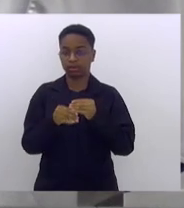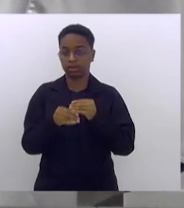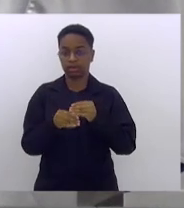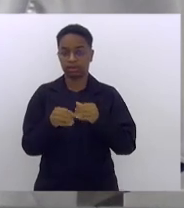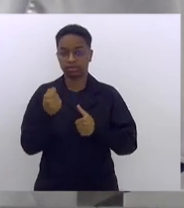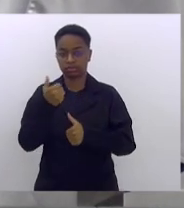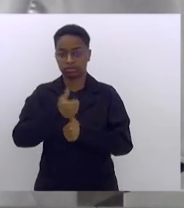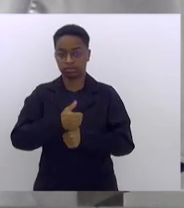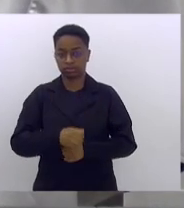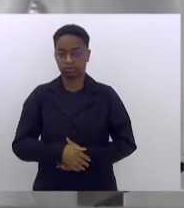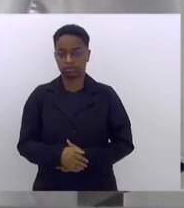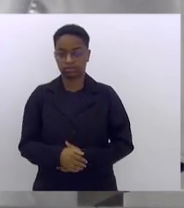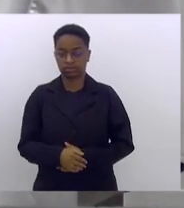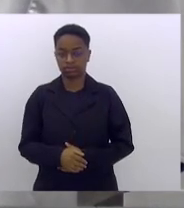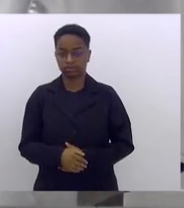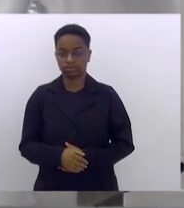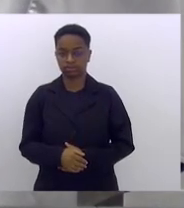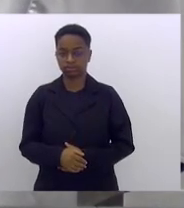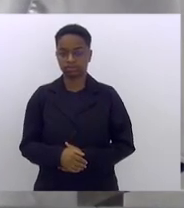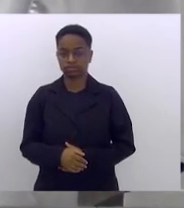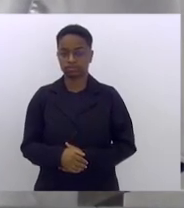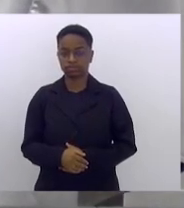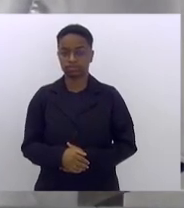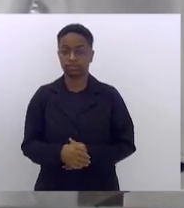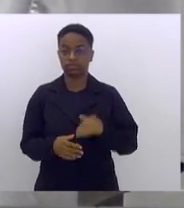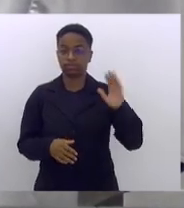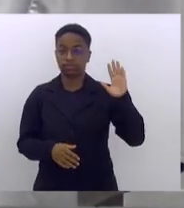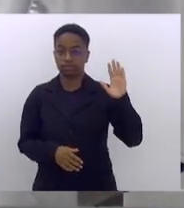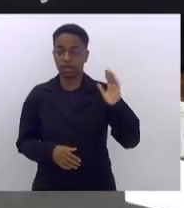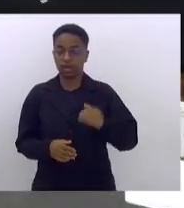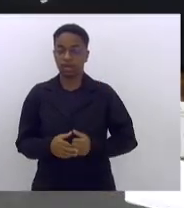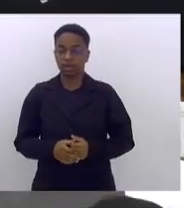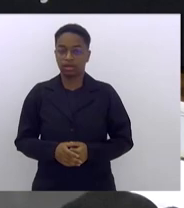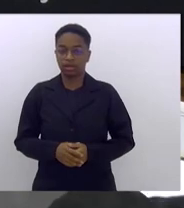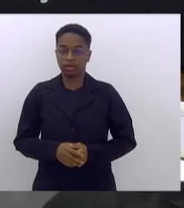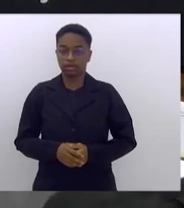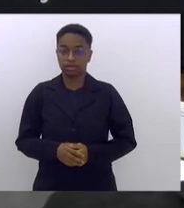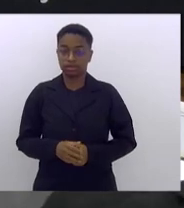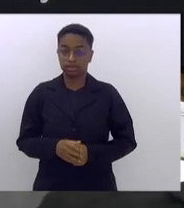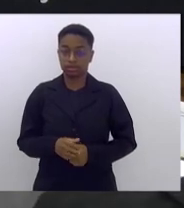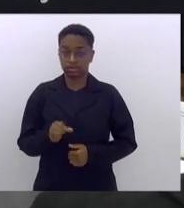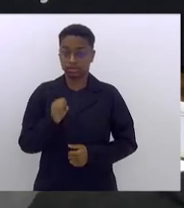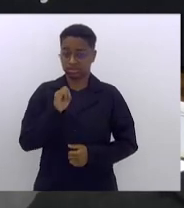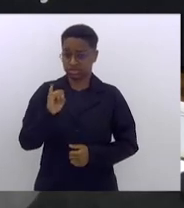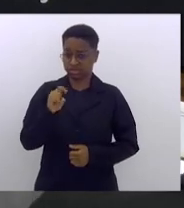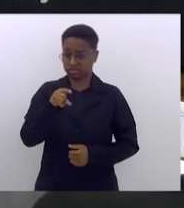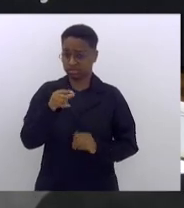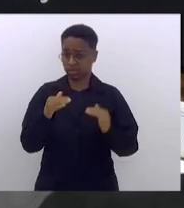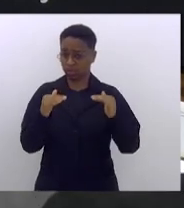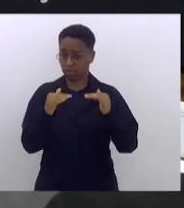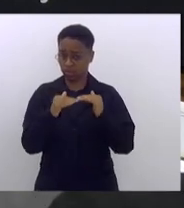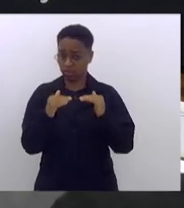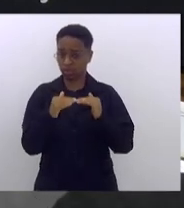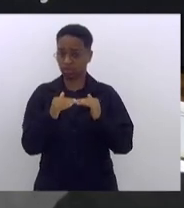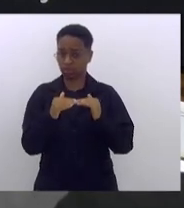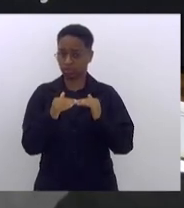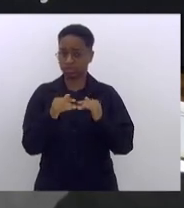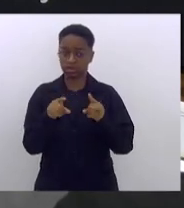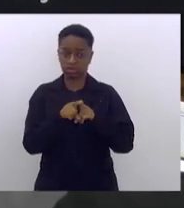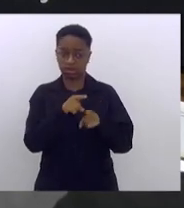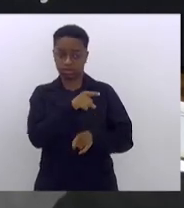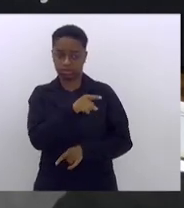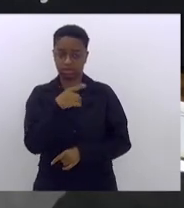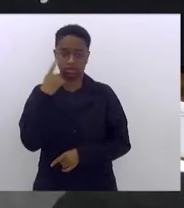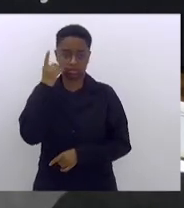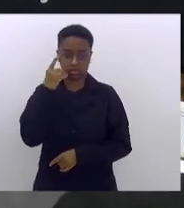emenda. Presidente. Em discussão, deputado Carlos de Mille. Eu, se Vossa Excelência consentir, deputado Fred Pacheco